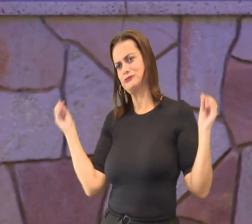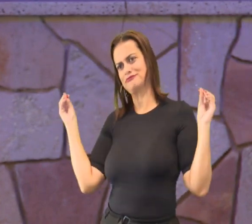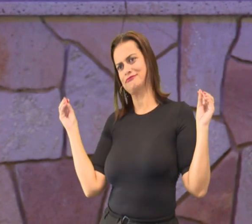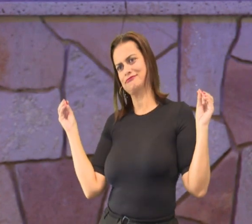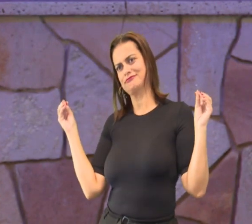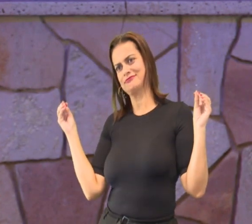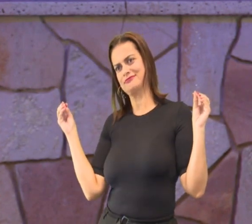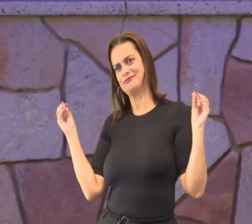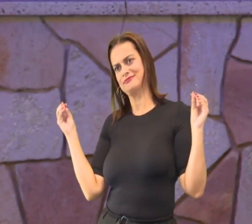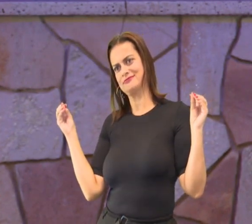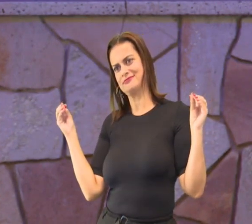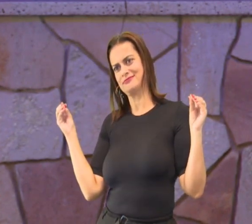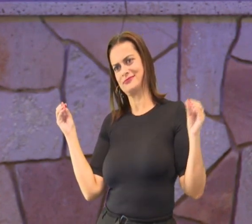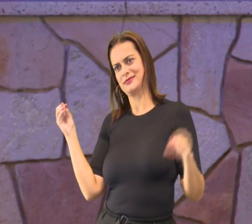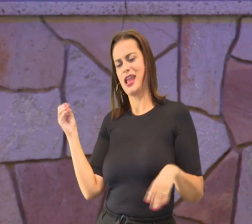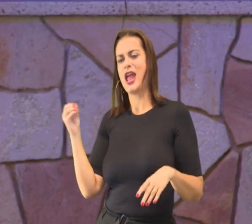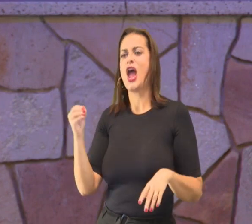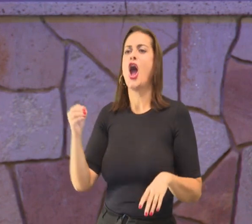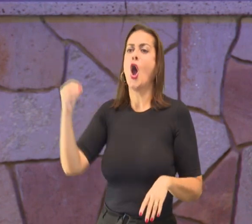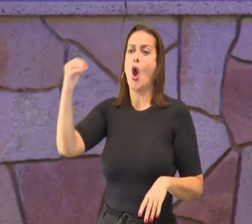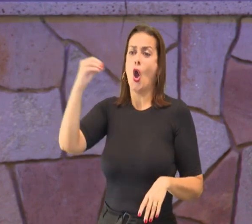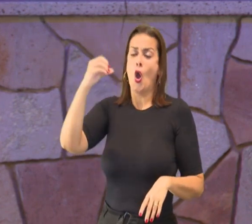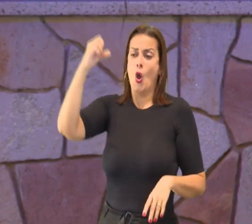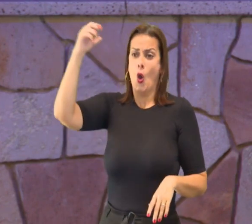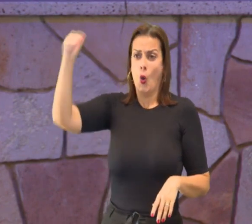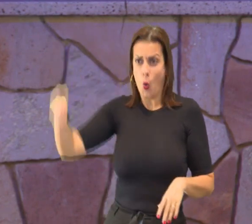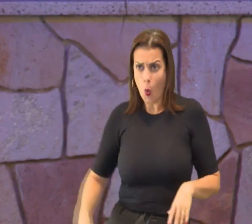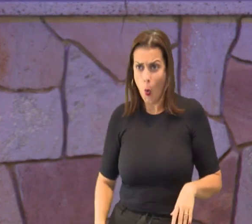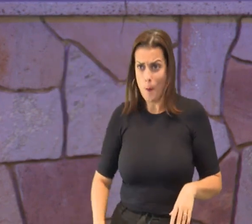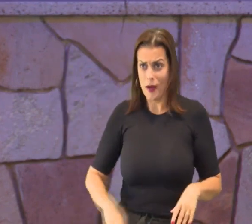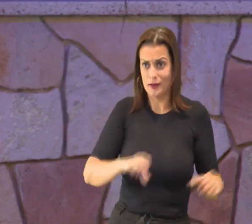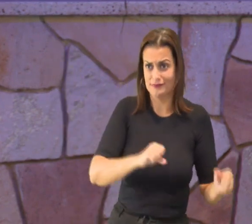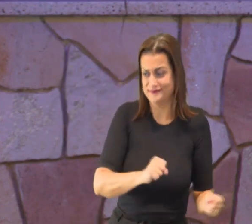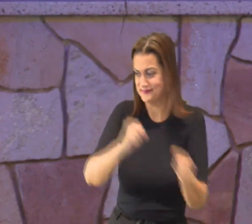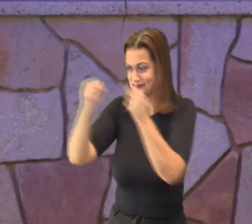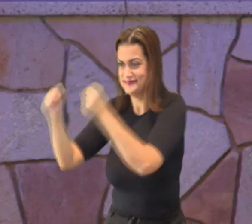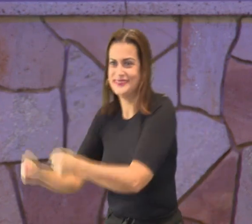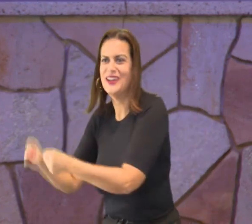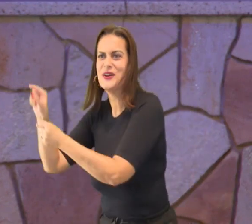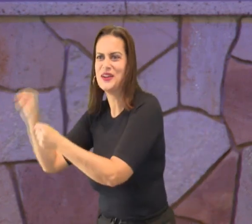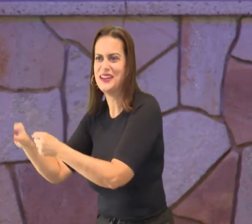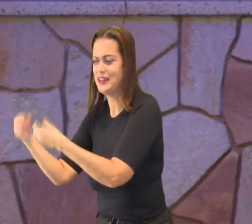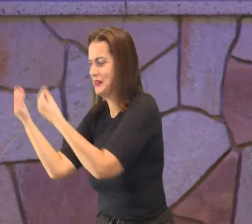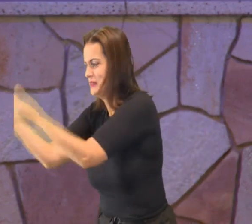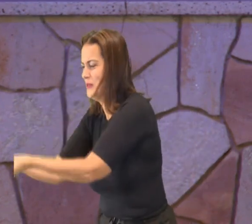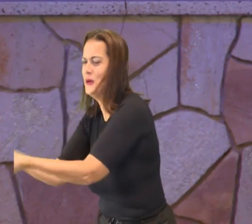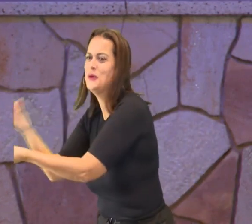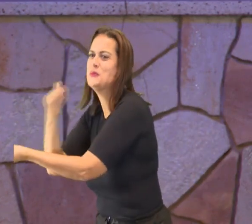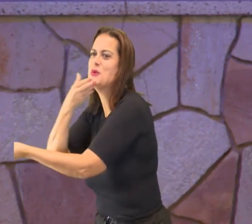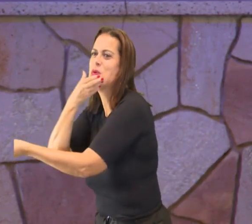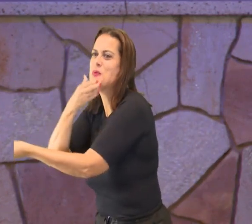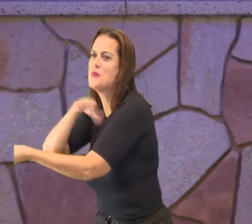Significava transferir a culpa. O próprio indivíduo deveria transferir a culpa, e aí eu disse isso aqui no domingo